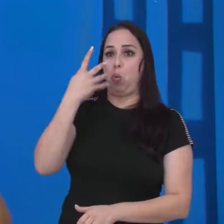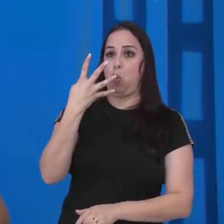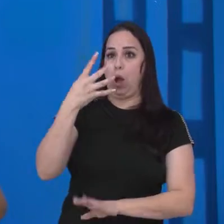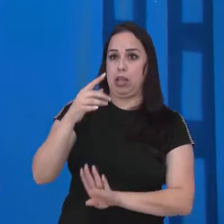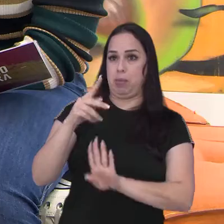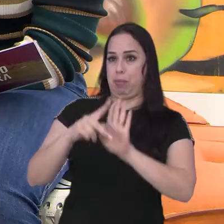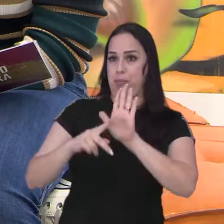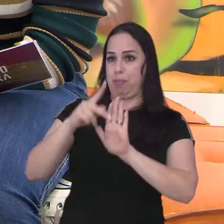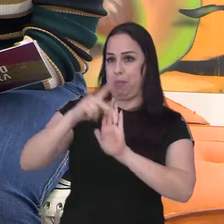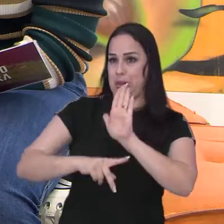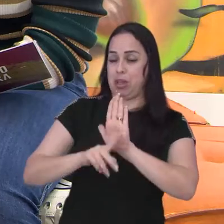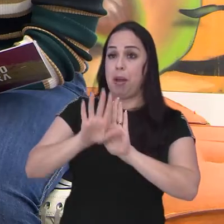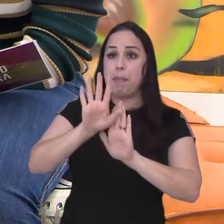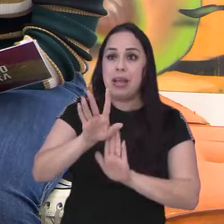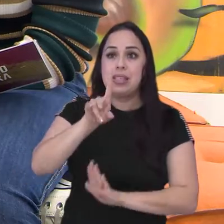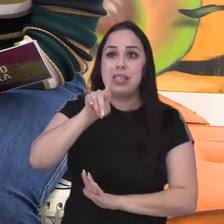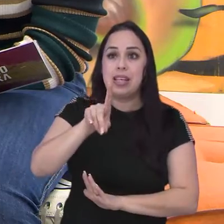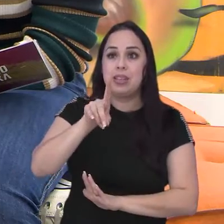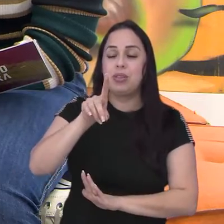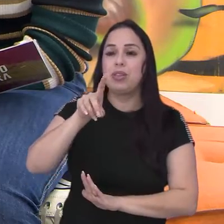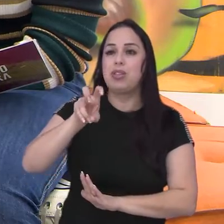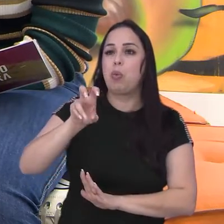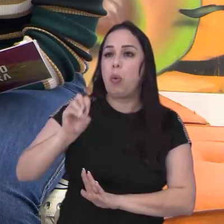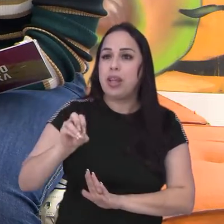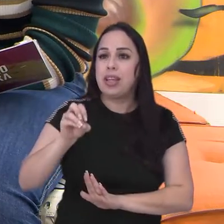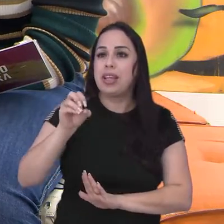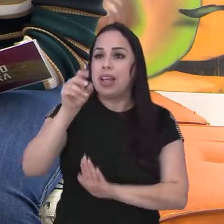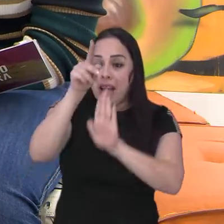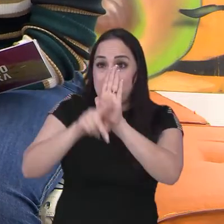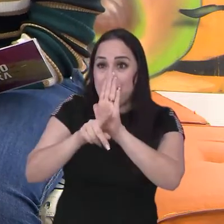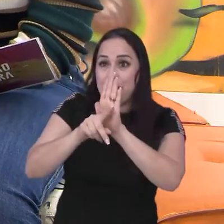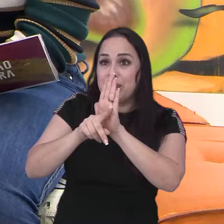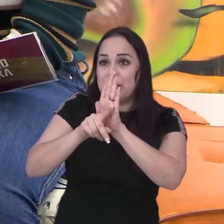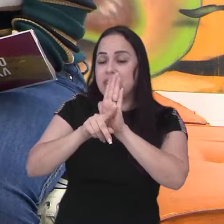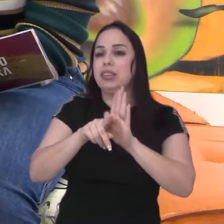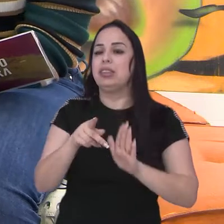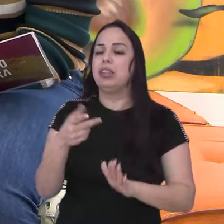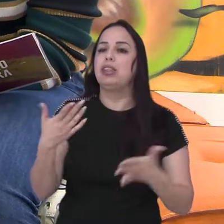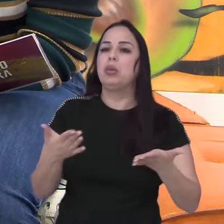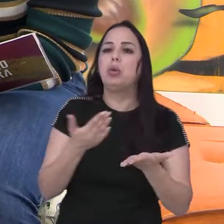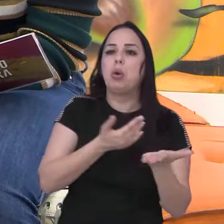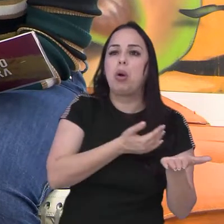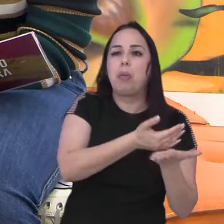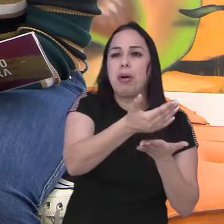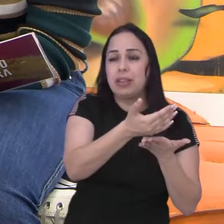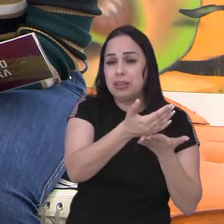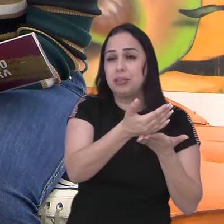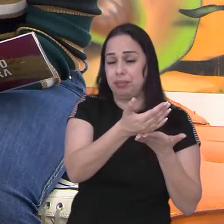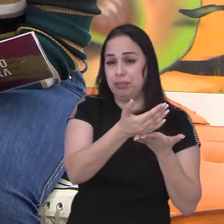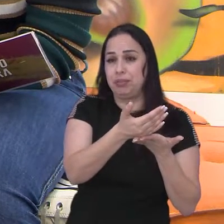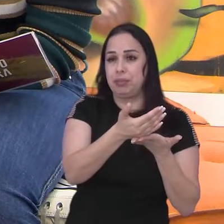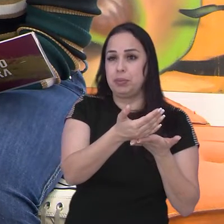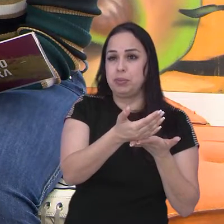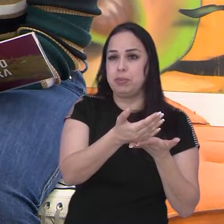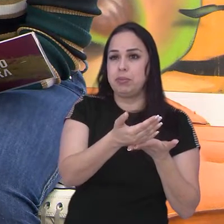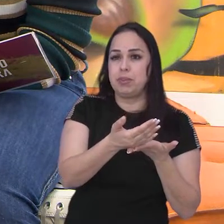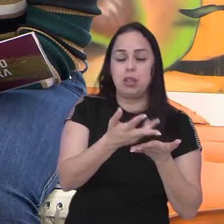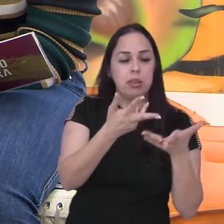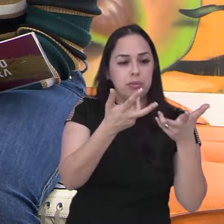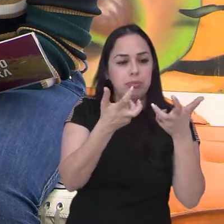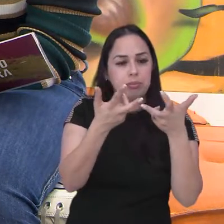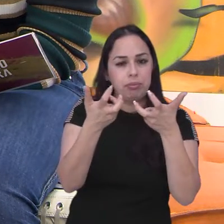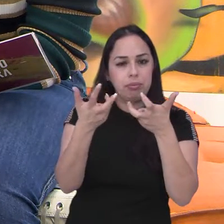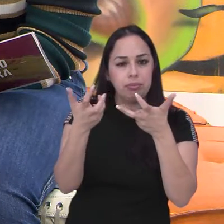e a gente fez 135 edições, né? 6 anos de projeto. E nesse início, pra você ter uma ideia, uma das demandas que a